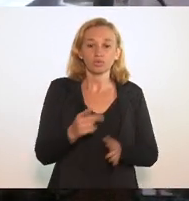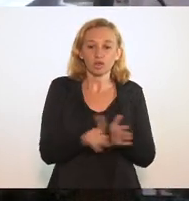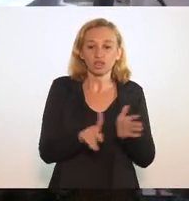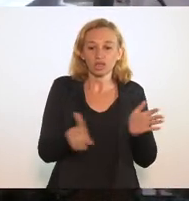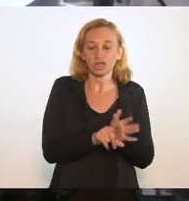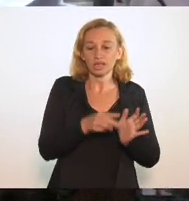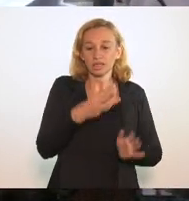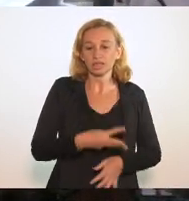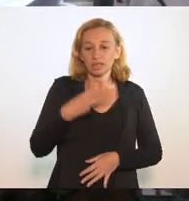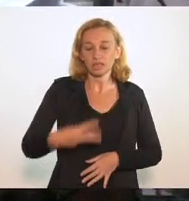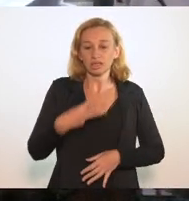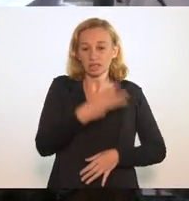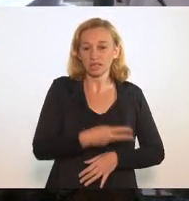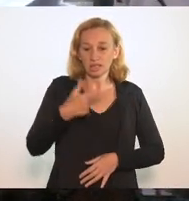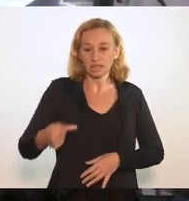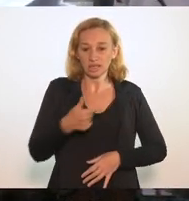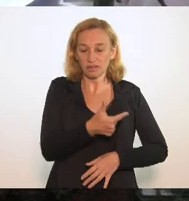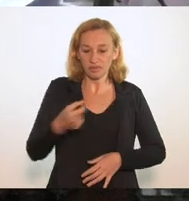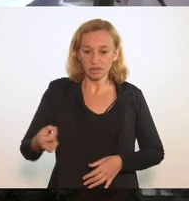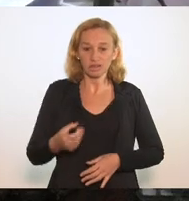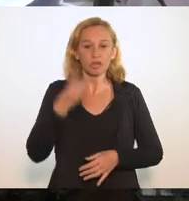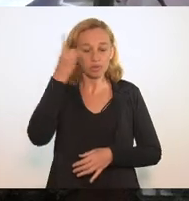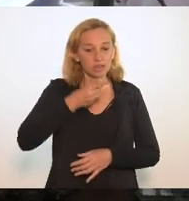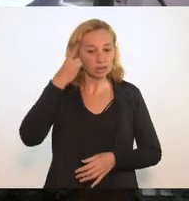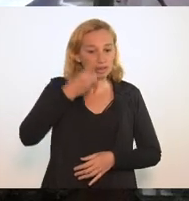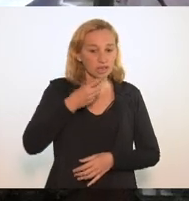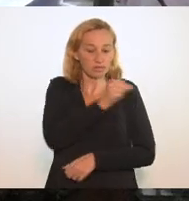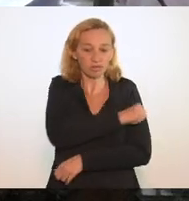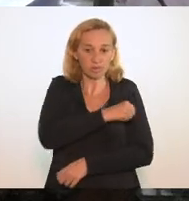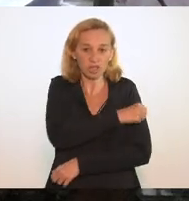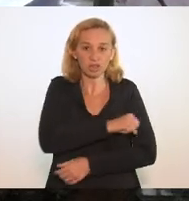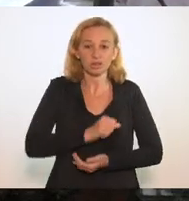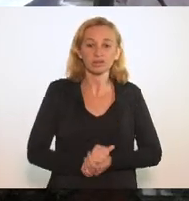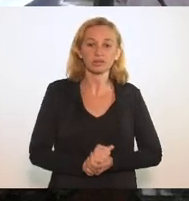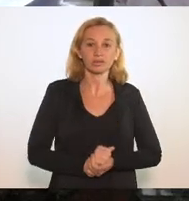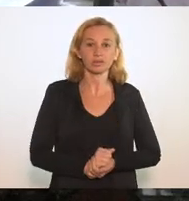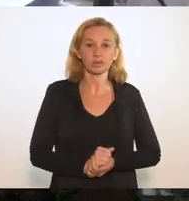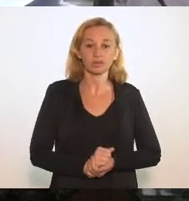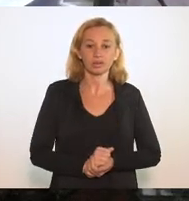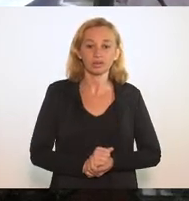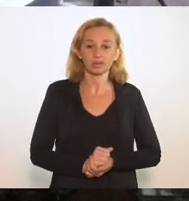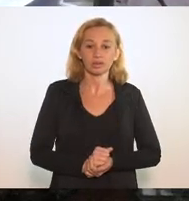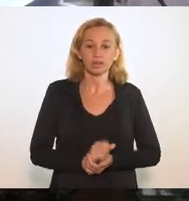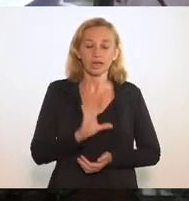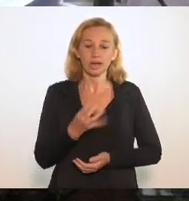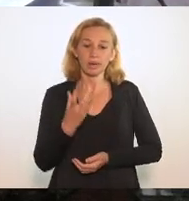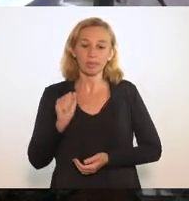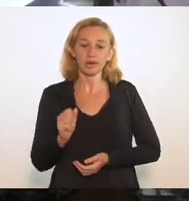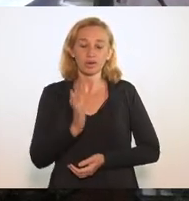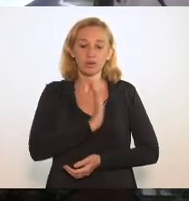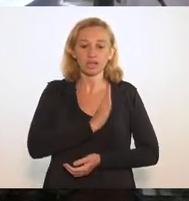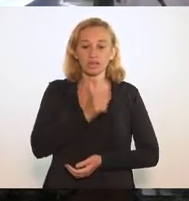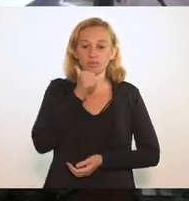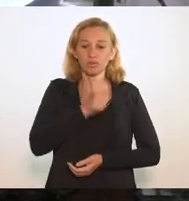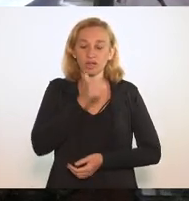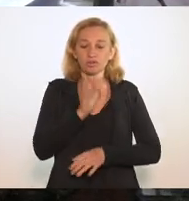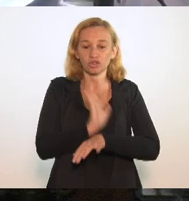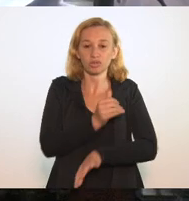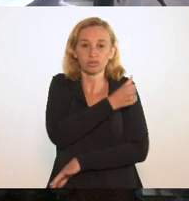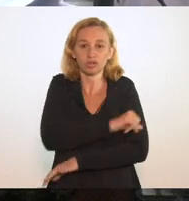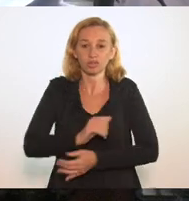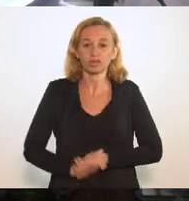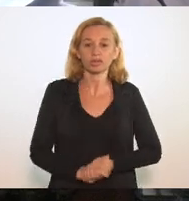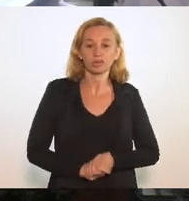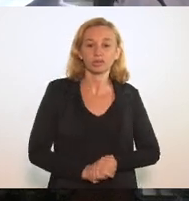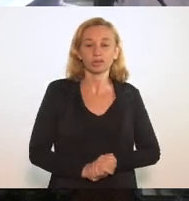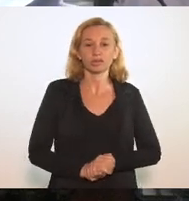projeto de lei 3337 de 20, de autoria da deputada enfermeira Rejane, que institui a campanha Coração de Mulher no âmbito do Estado do Rio de Janeiro.